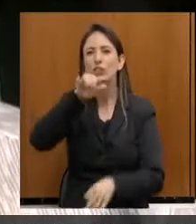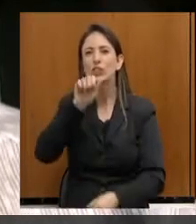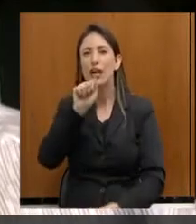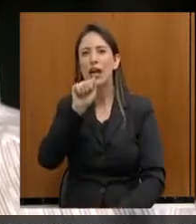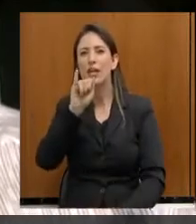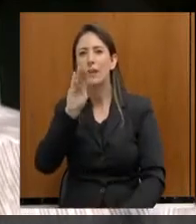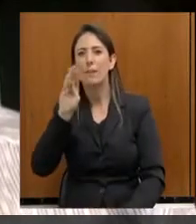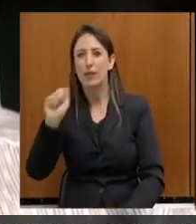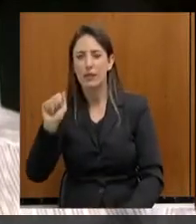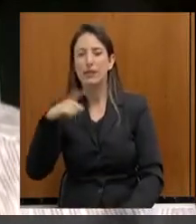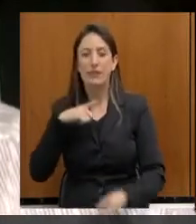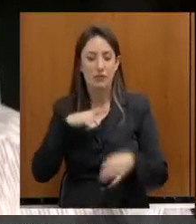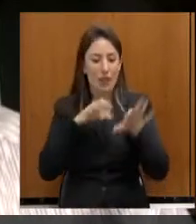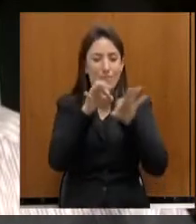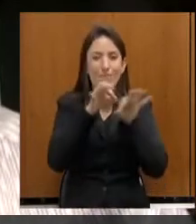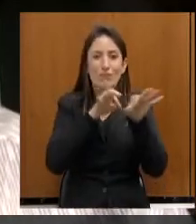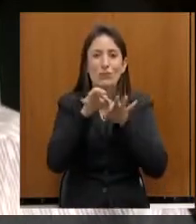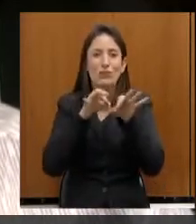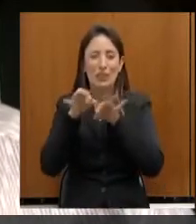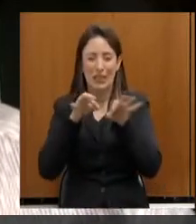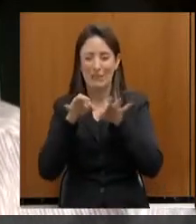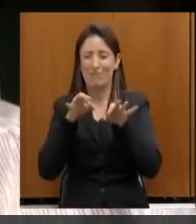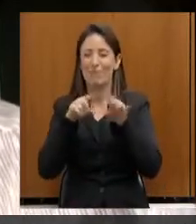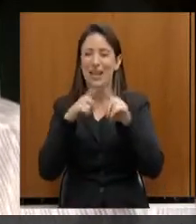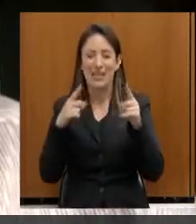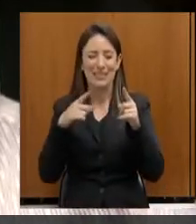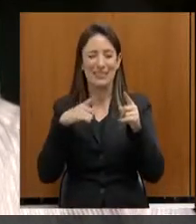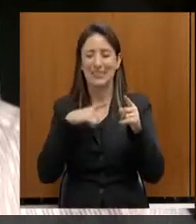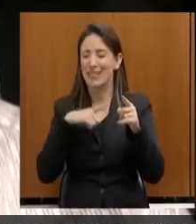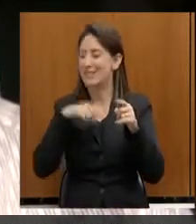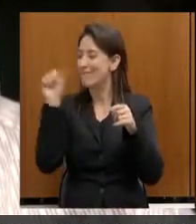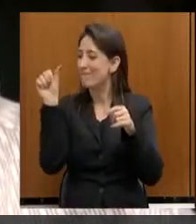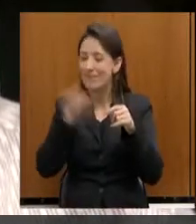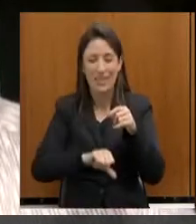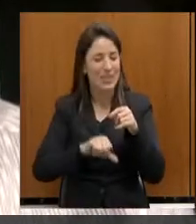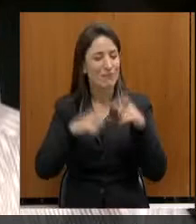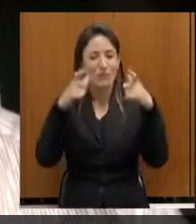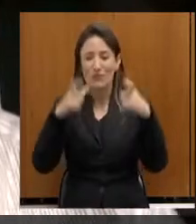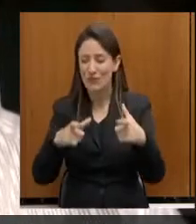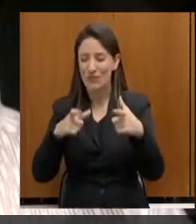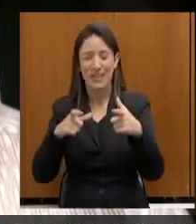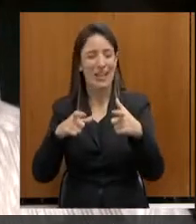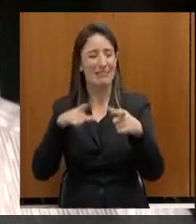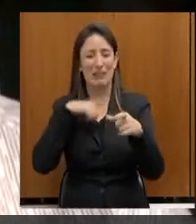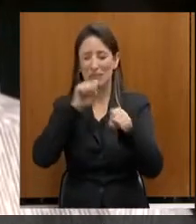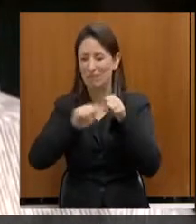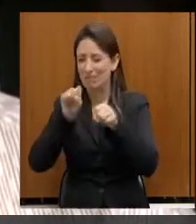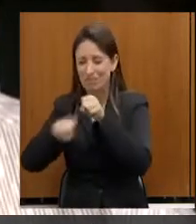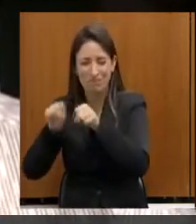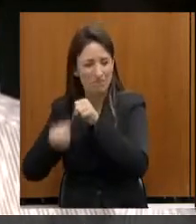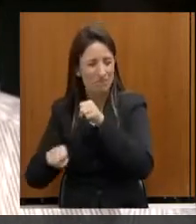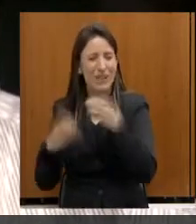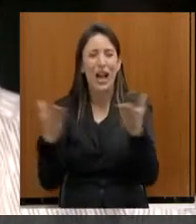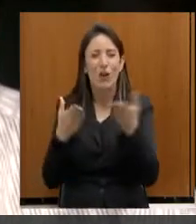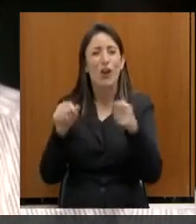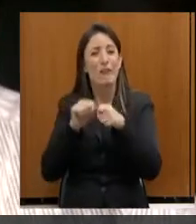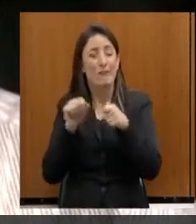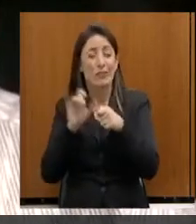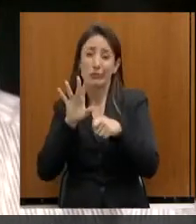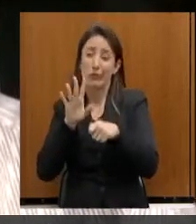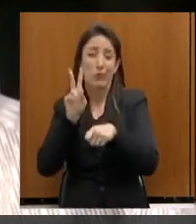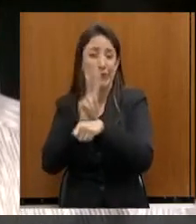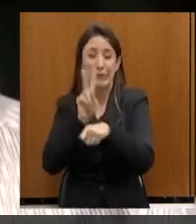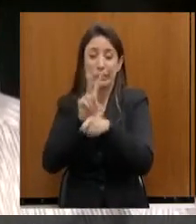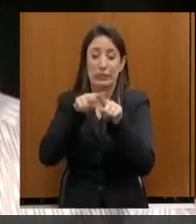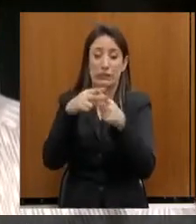projeto que está em péssima situação e com sem conservação agora foi feita em tapa-buraco lá de última